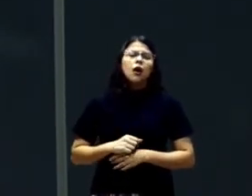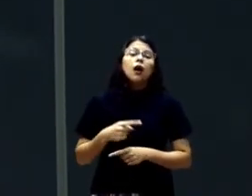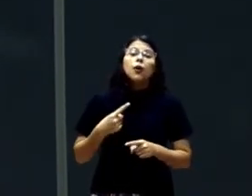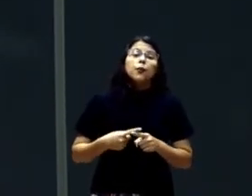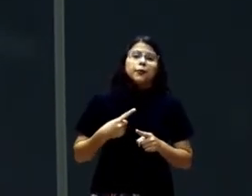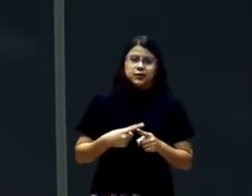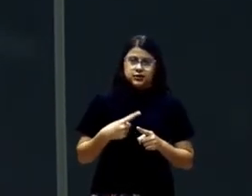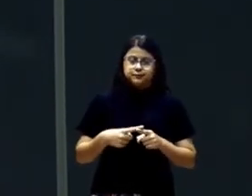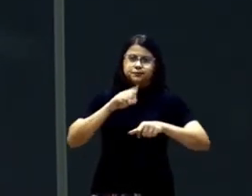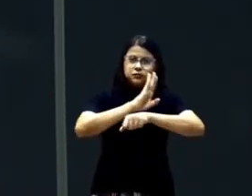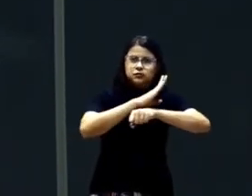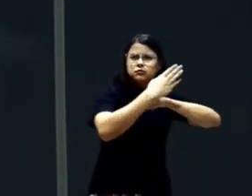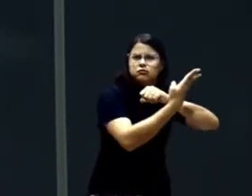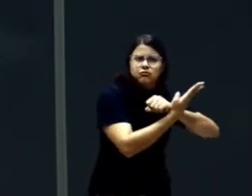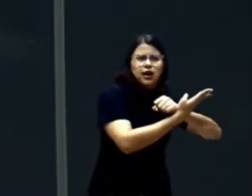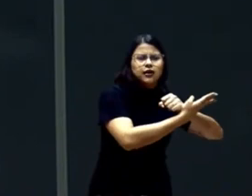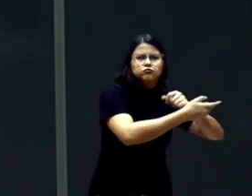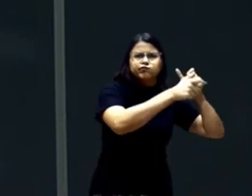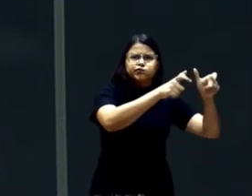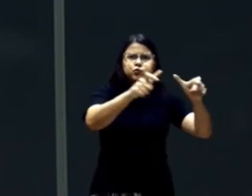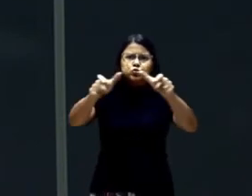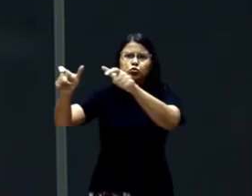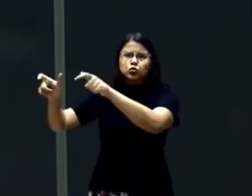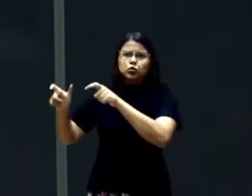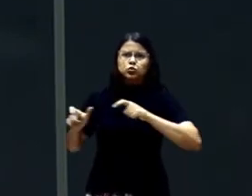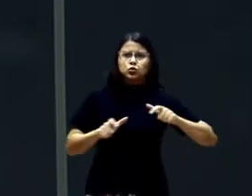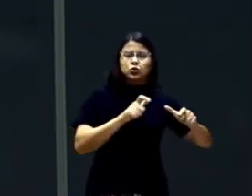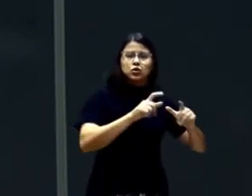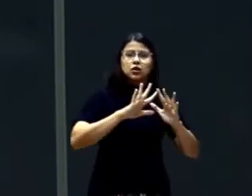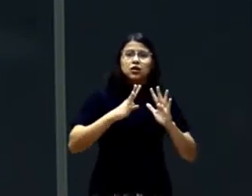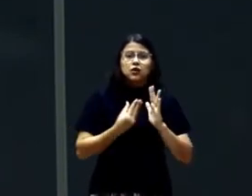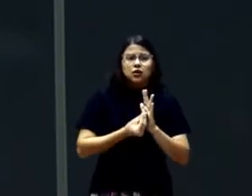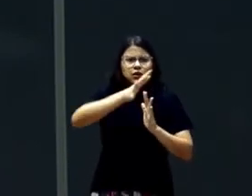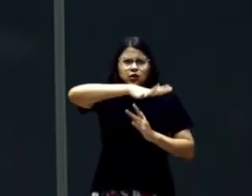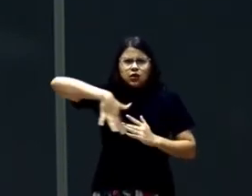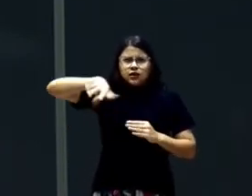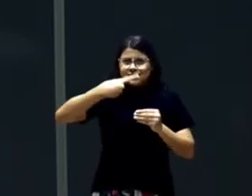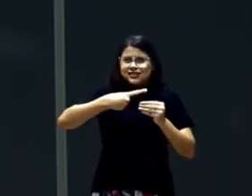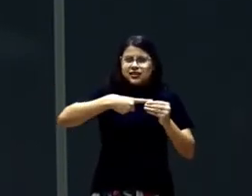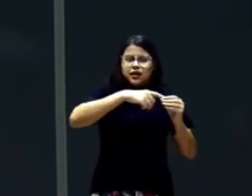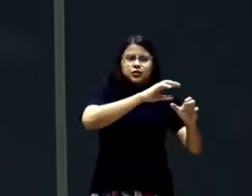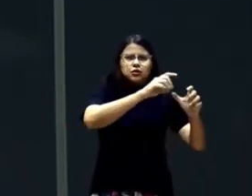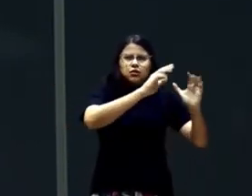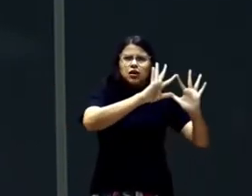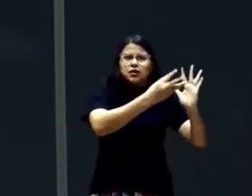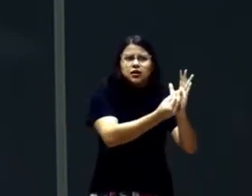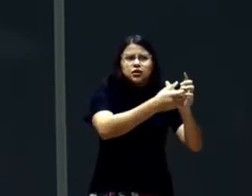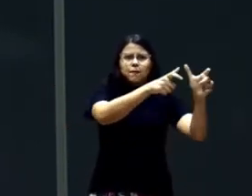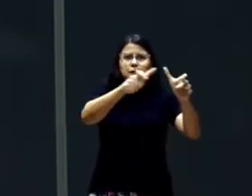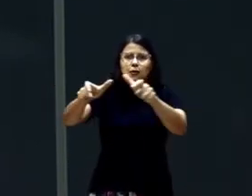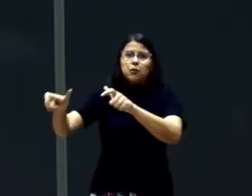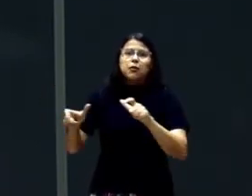Porque nas congregações aqui da nossa igreja, espalhadas na cidade, eles já têm